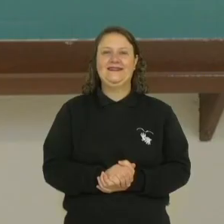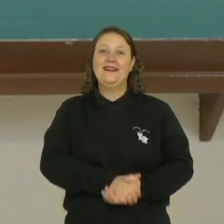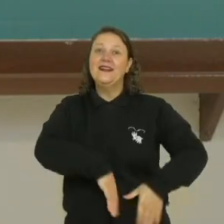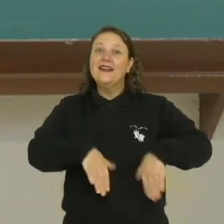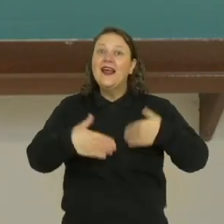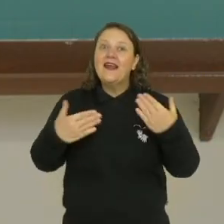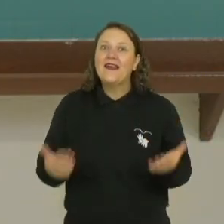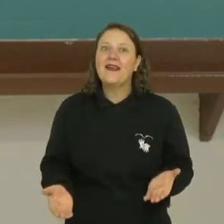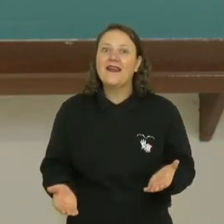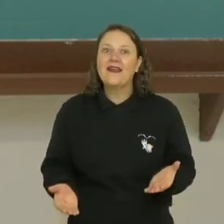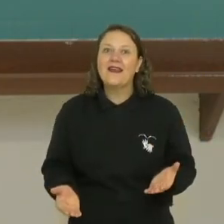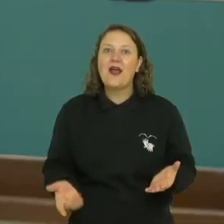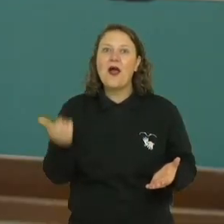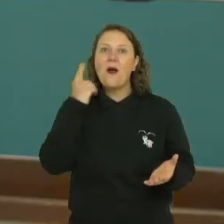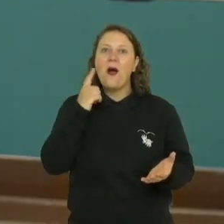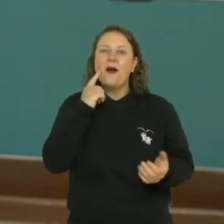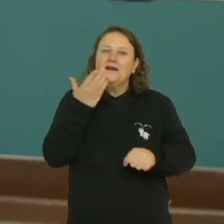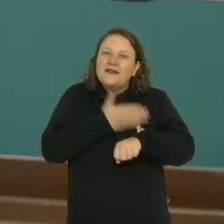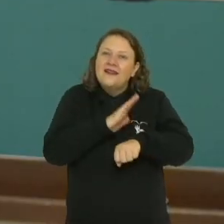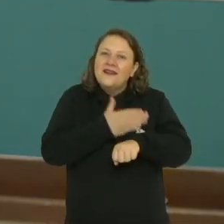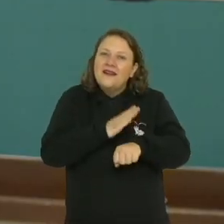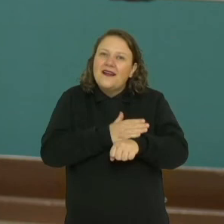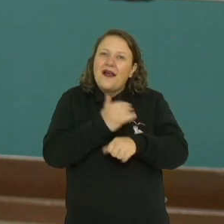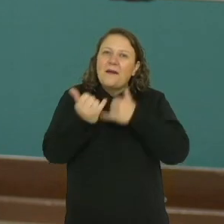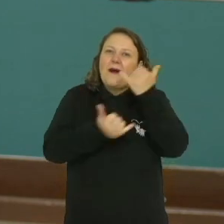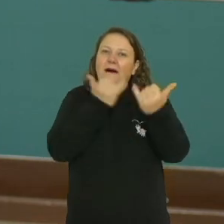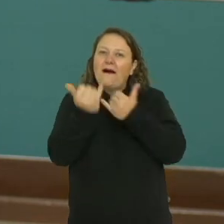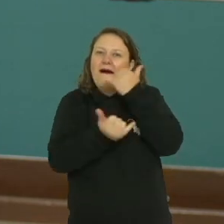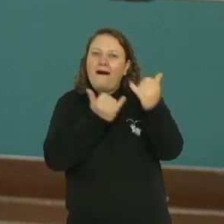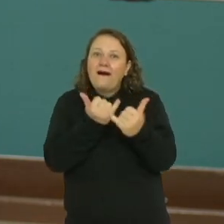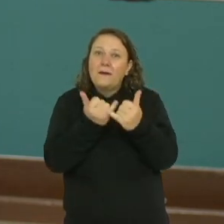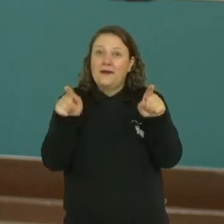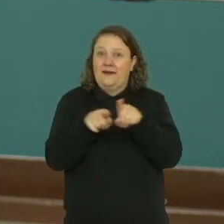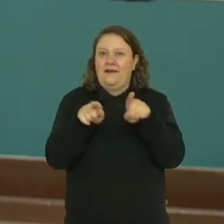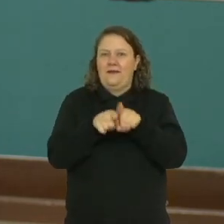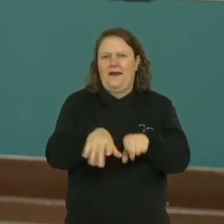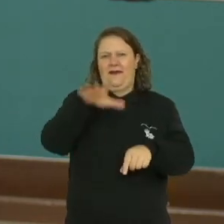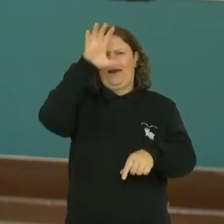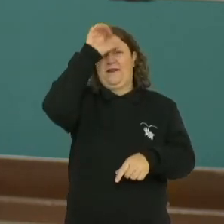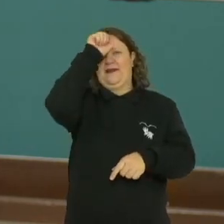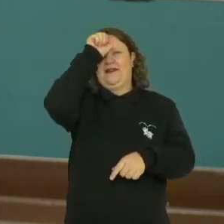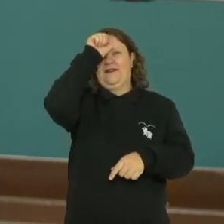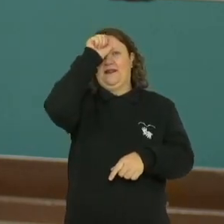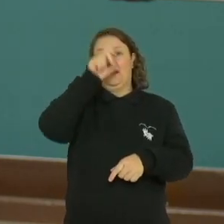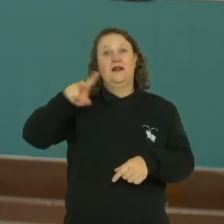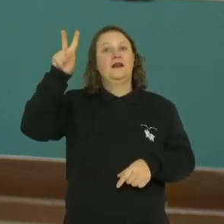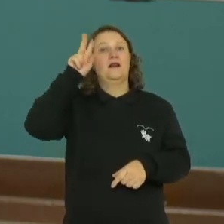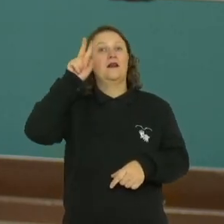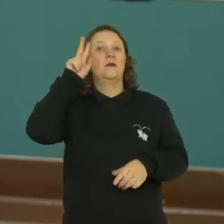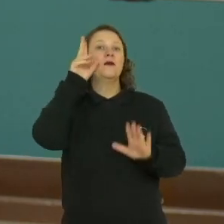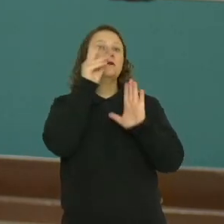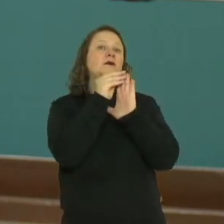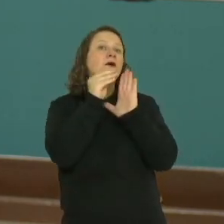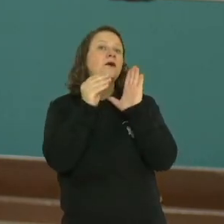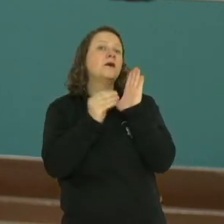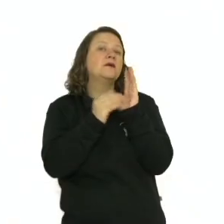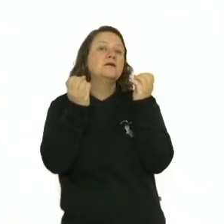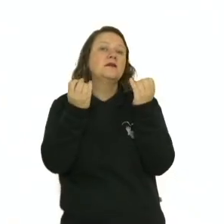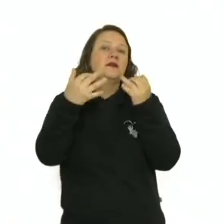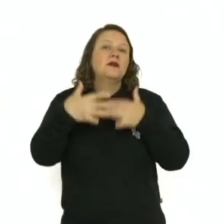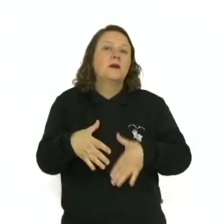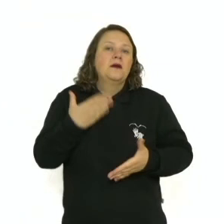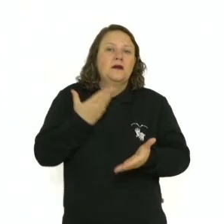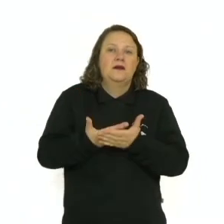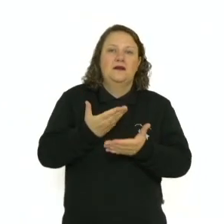É isso aí, então, né? Jogamos, aprendemos, e então vamos relembrar o que a gente aprendeu nessa aula.